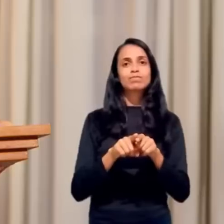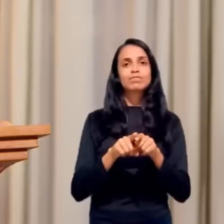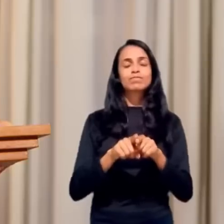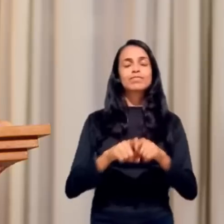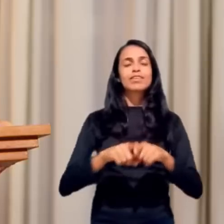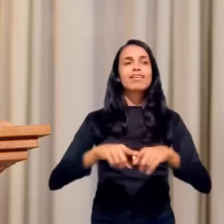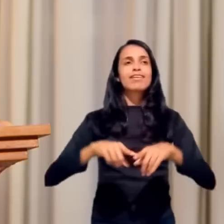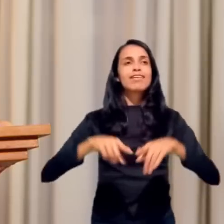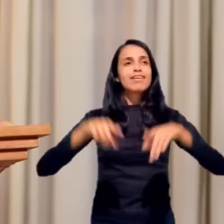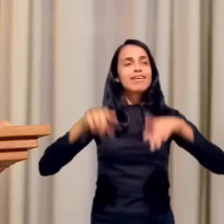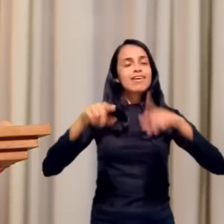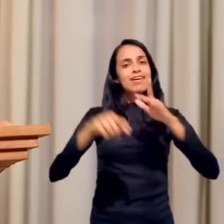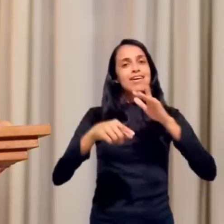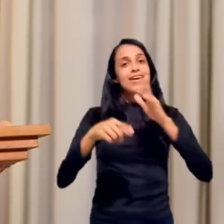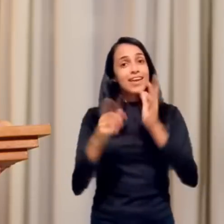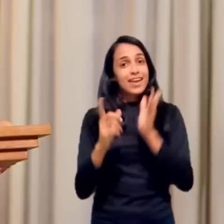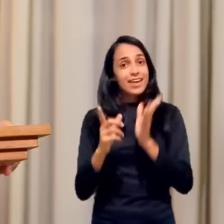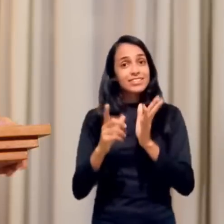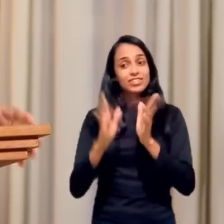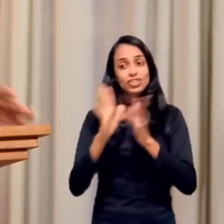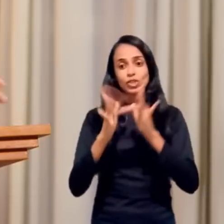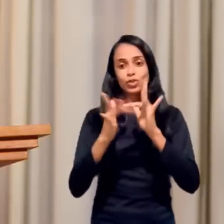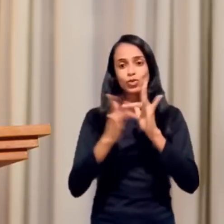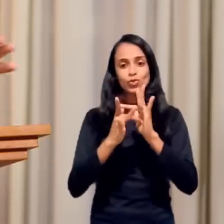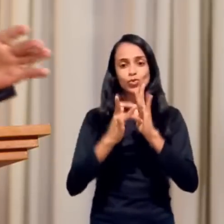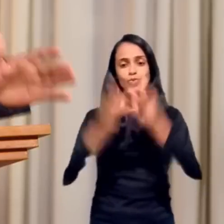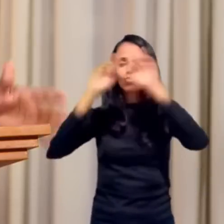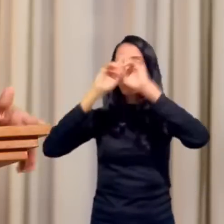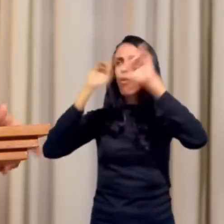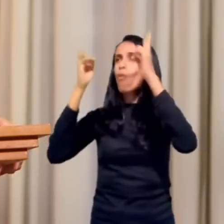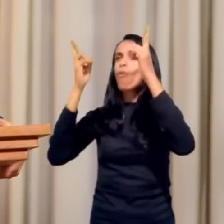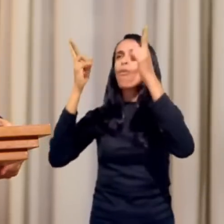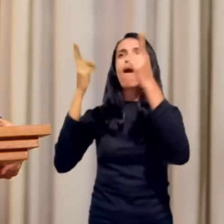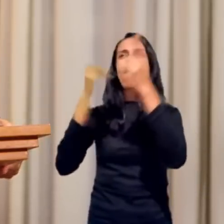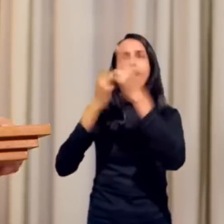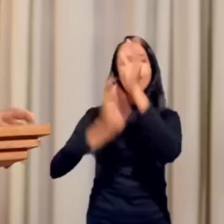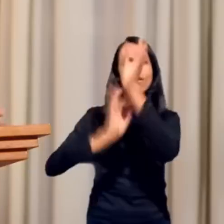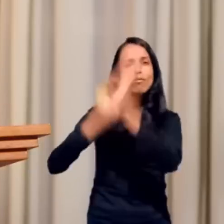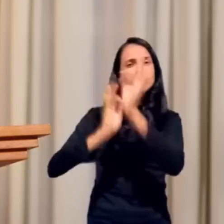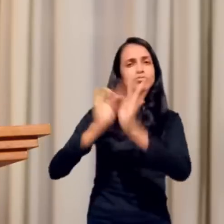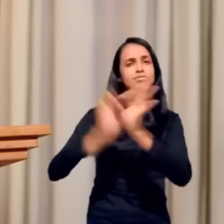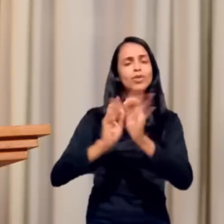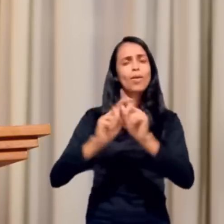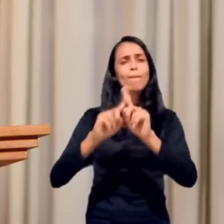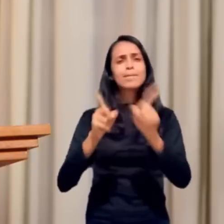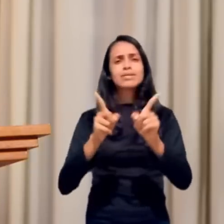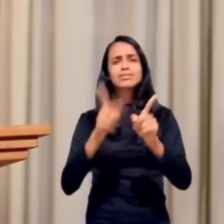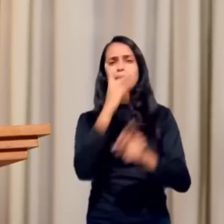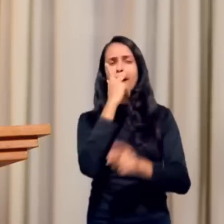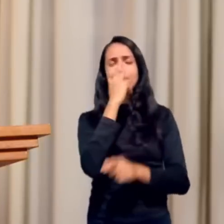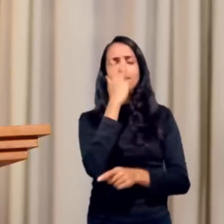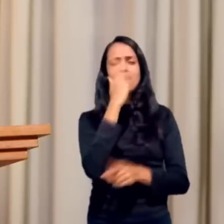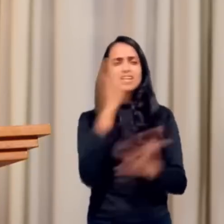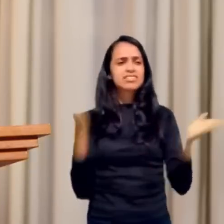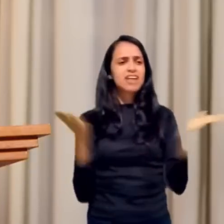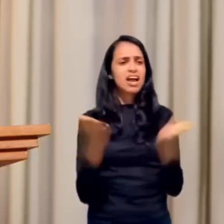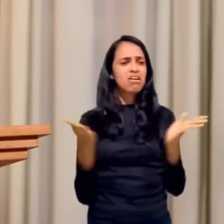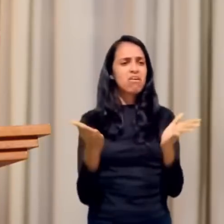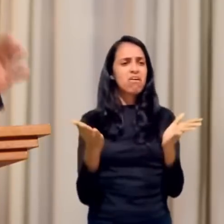Jesus estabeleceria, mas parecia que agora tudo tinha dado errado.